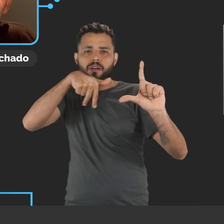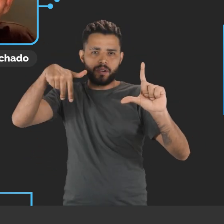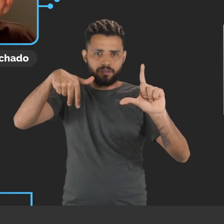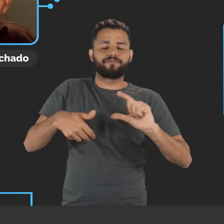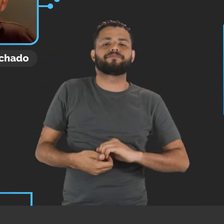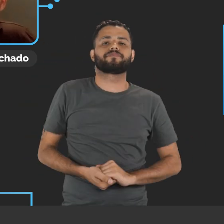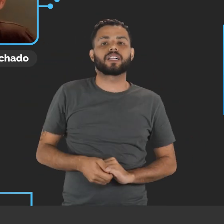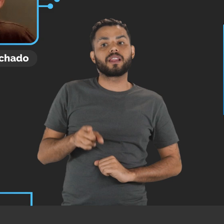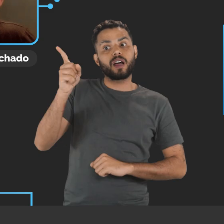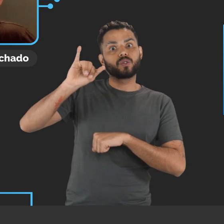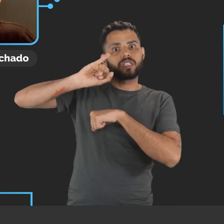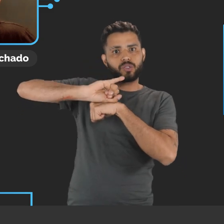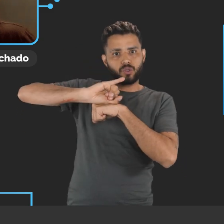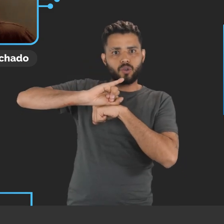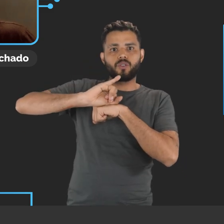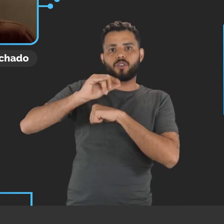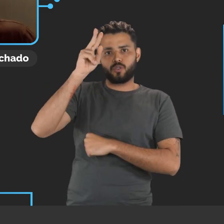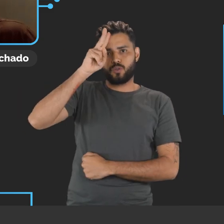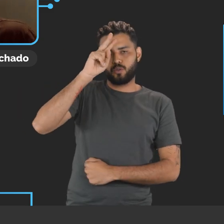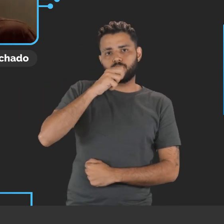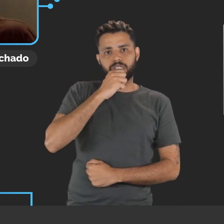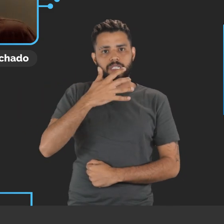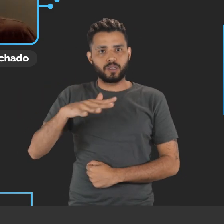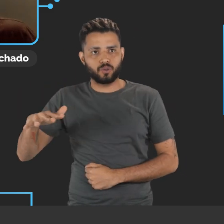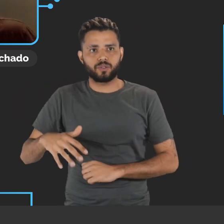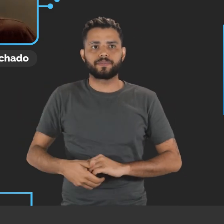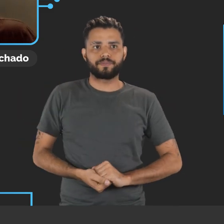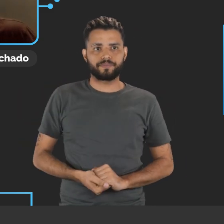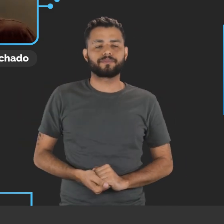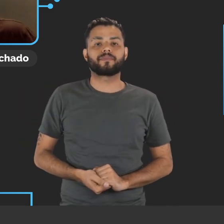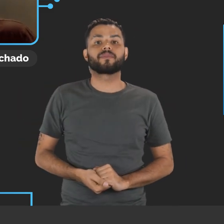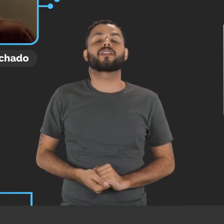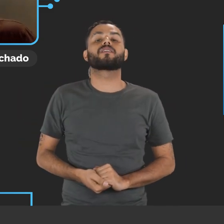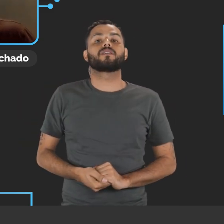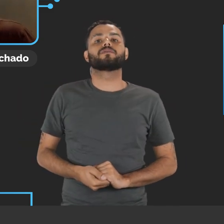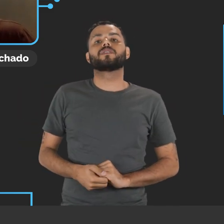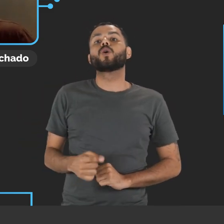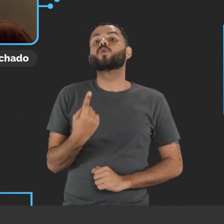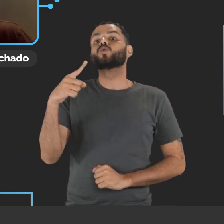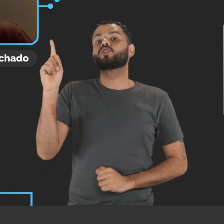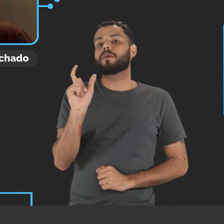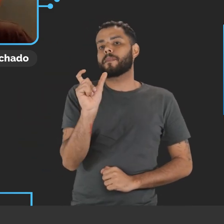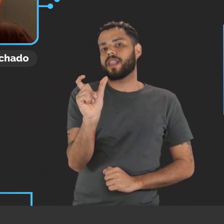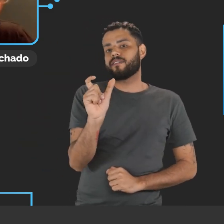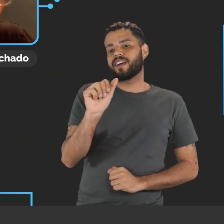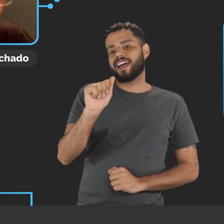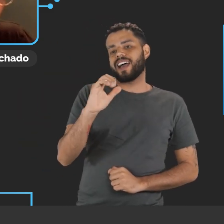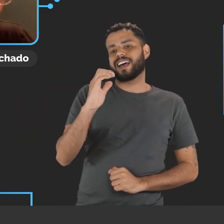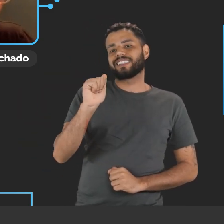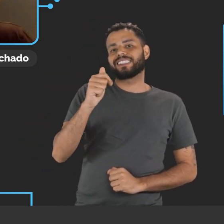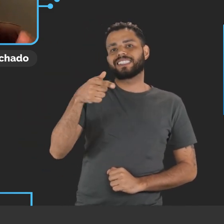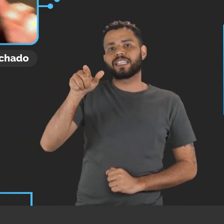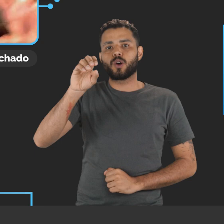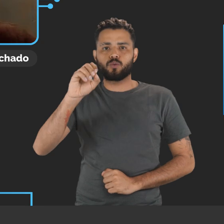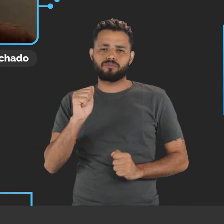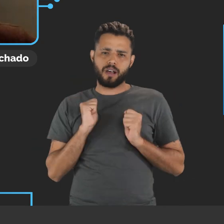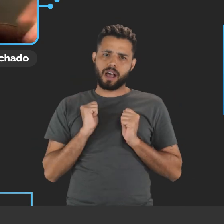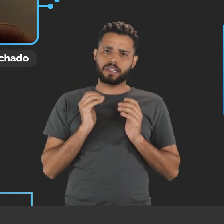no Centro Histórico de Santos. E a gente vem para a ação, né? A última palavrinha lá, né? Da